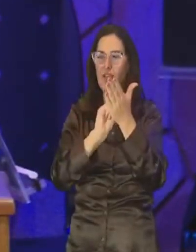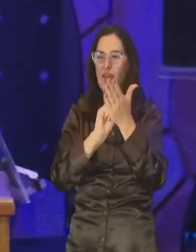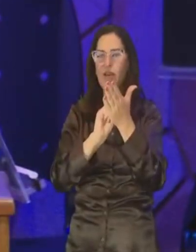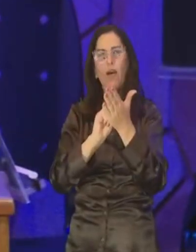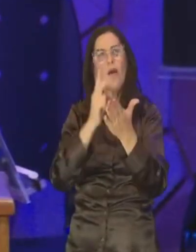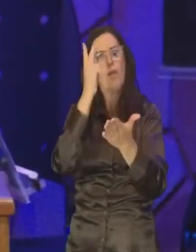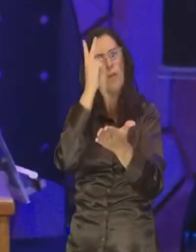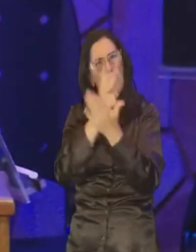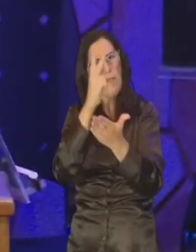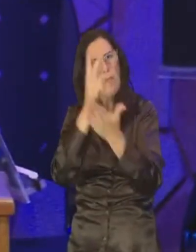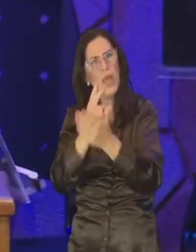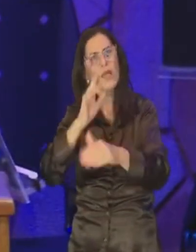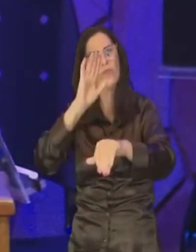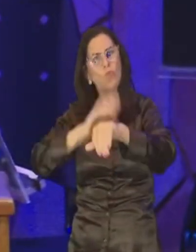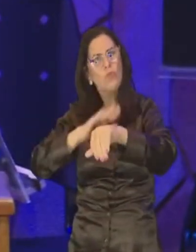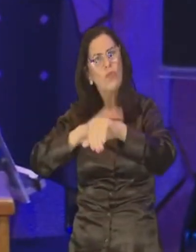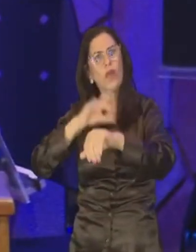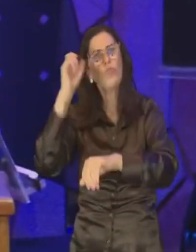a tempos difíceis.